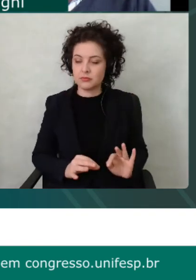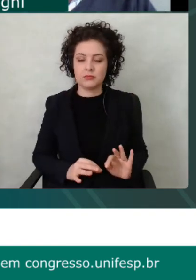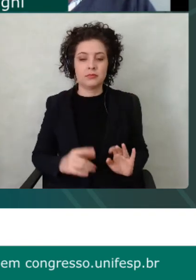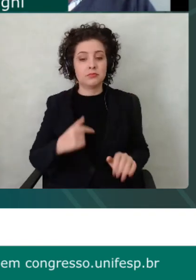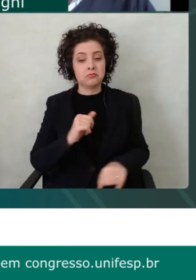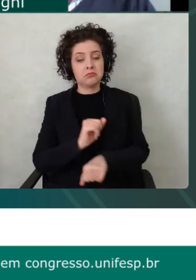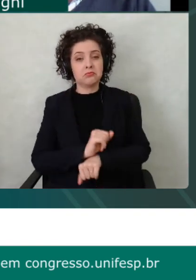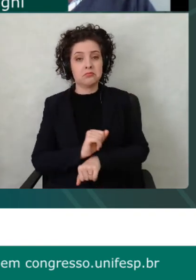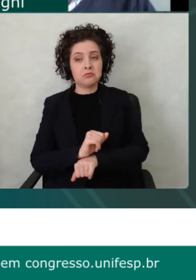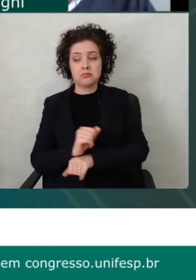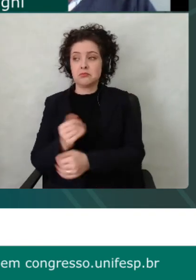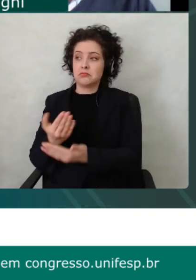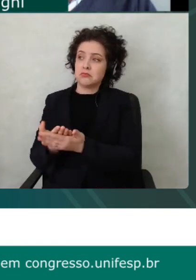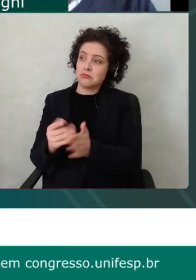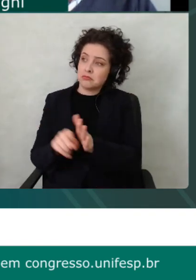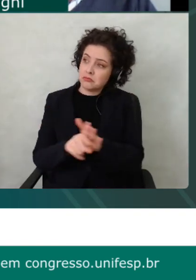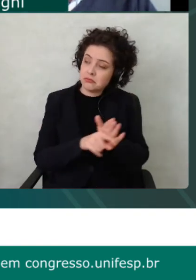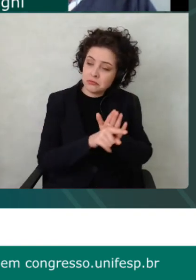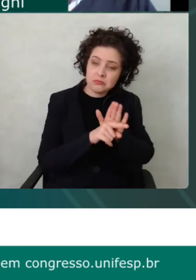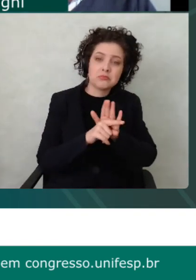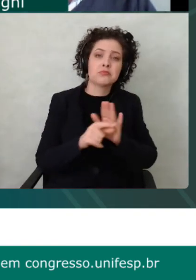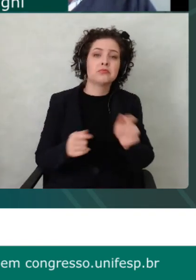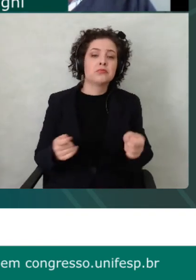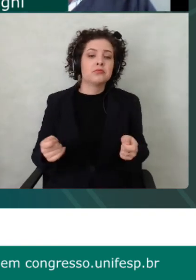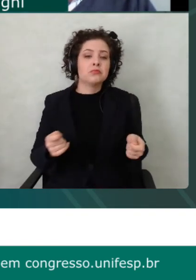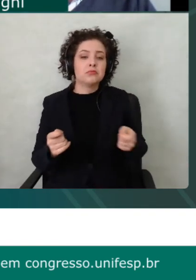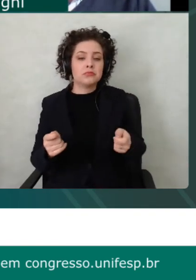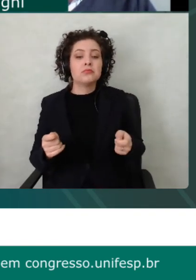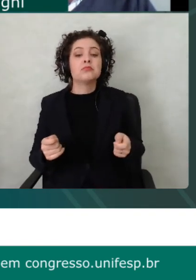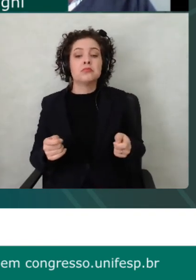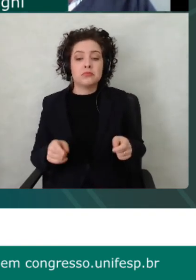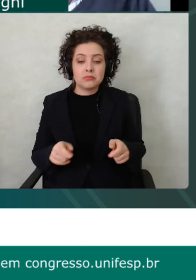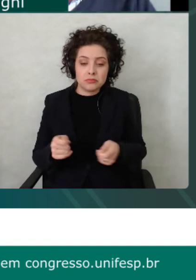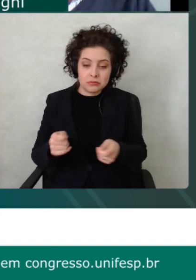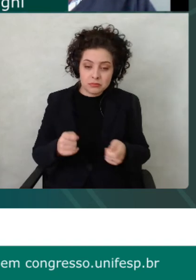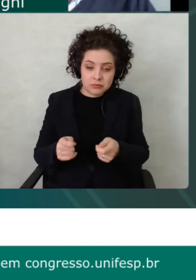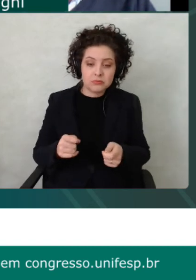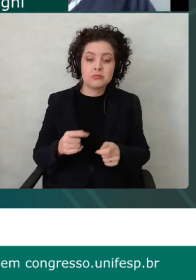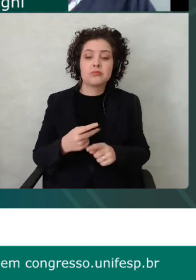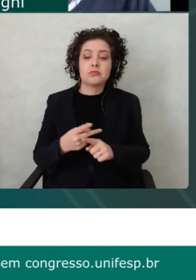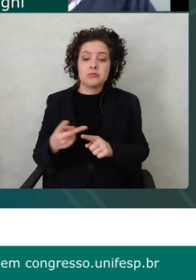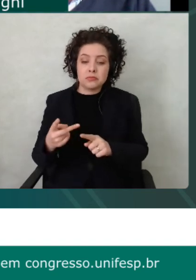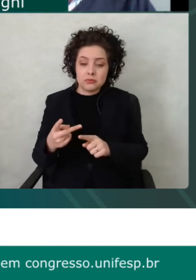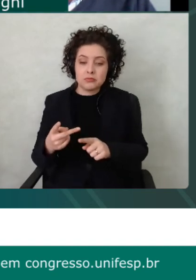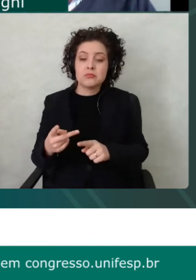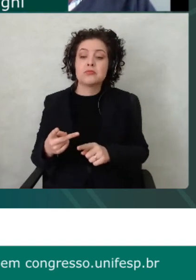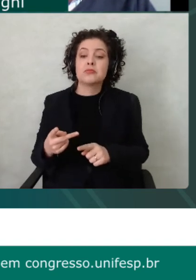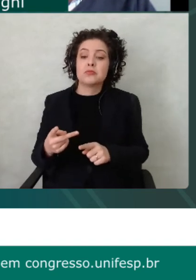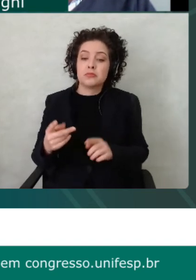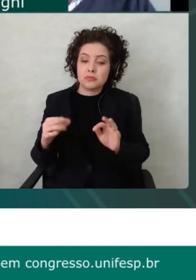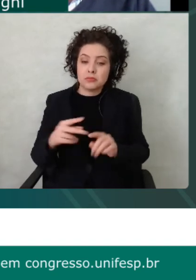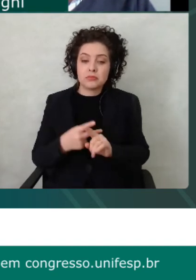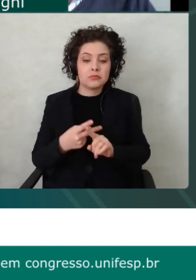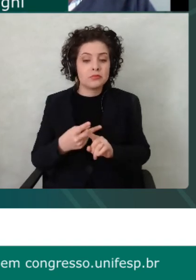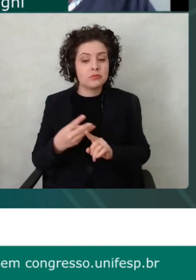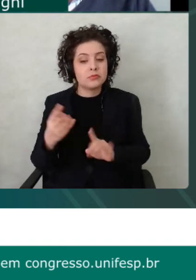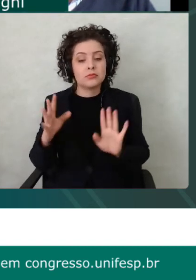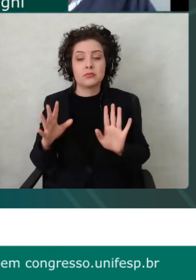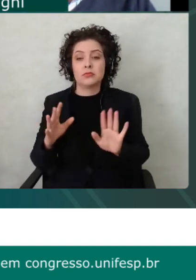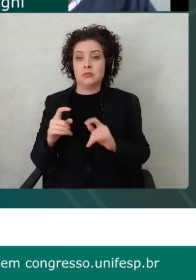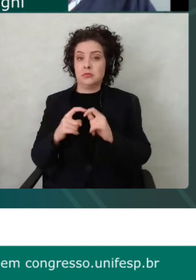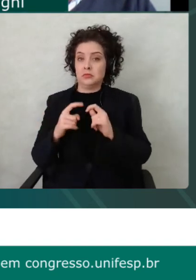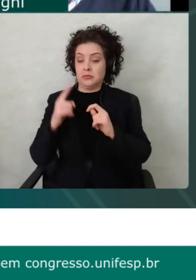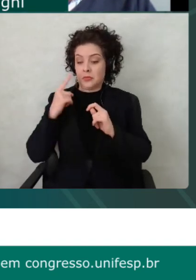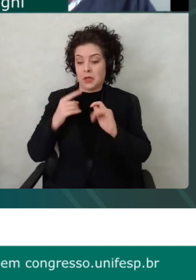ensaios clínicos randomizados, prospectivos, controlados, duplo cego, como manda a boa medicina, o resto é